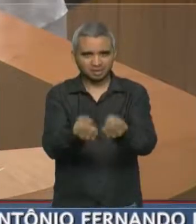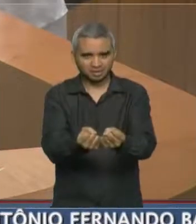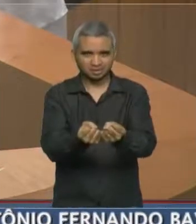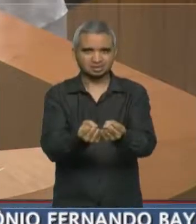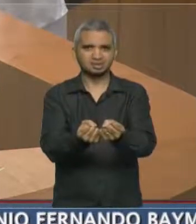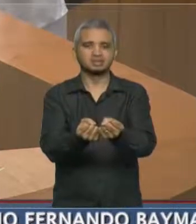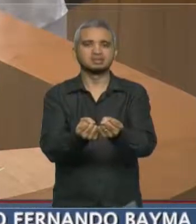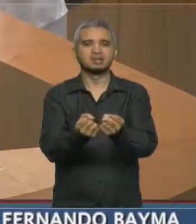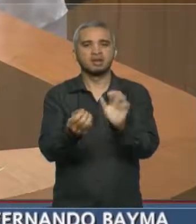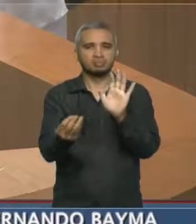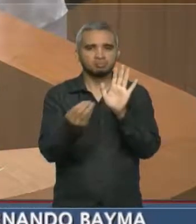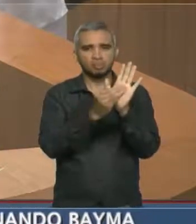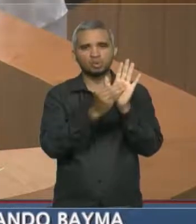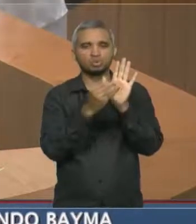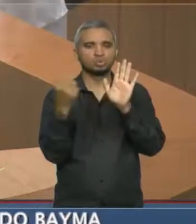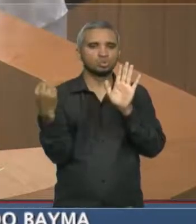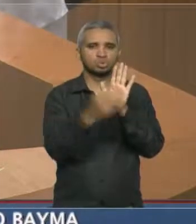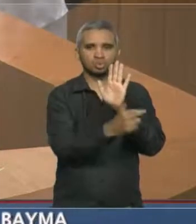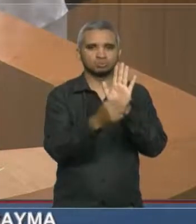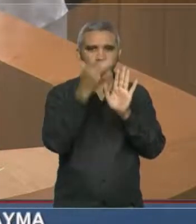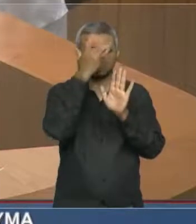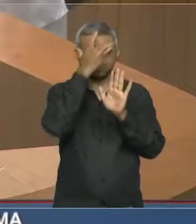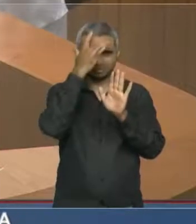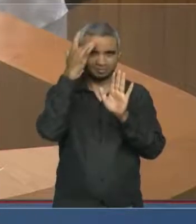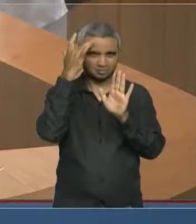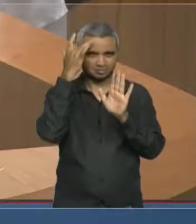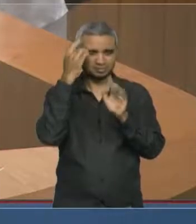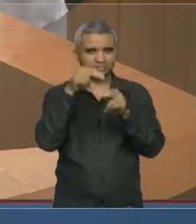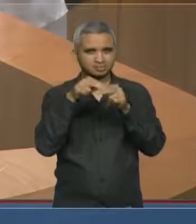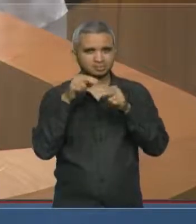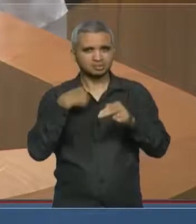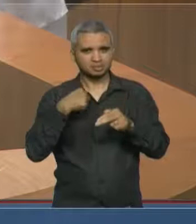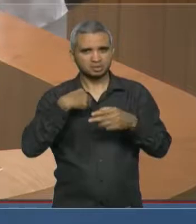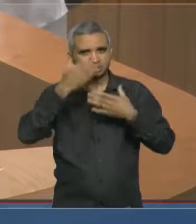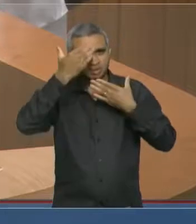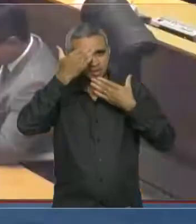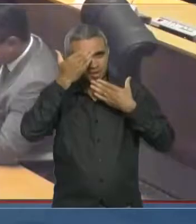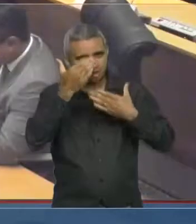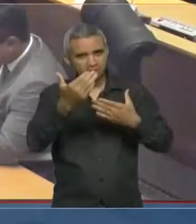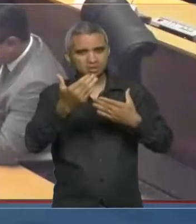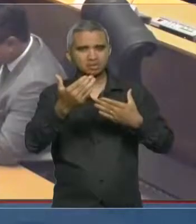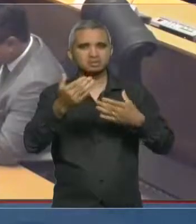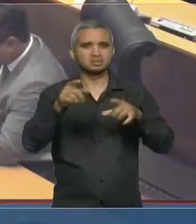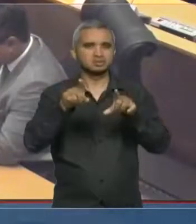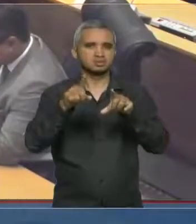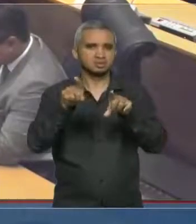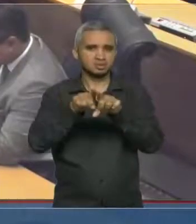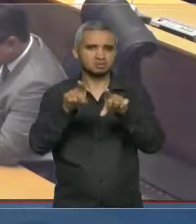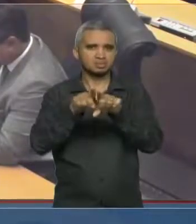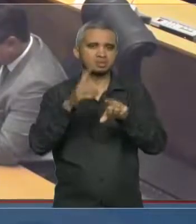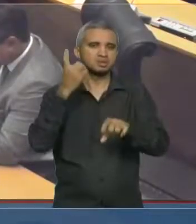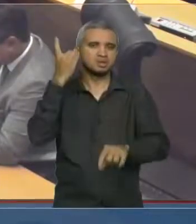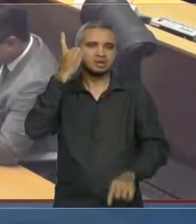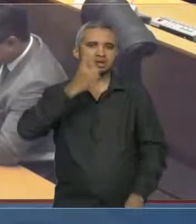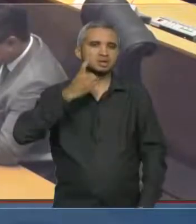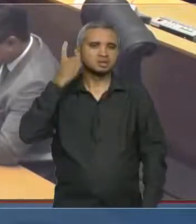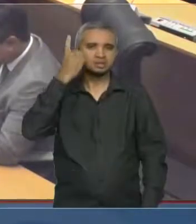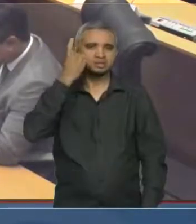consagrando o nome do homenageado. De forma que esse agradecimento se estende a todos que, na época, votaram e